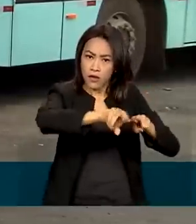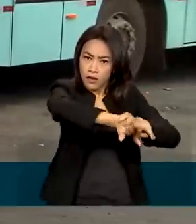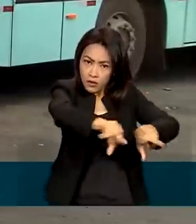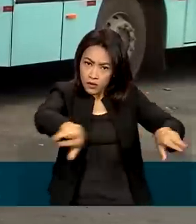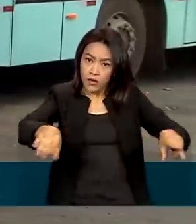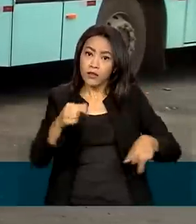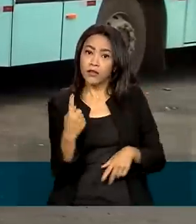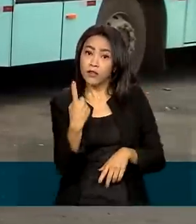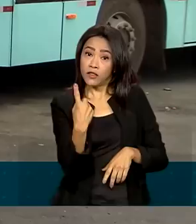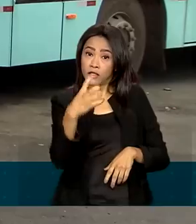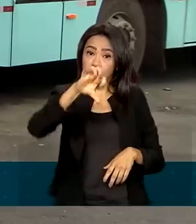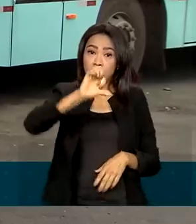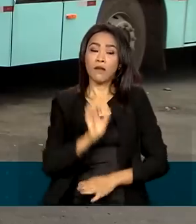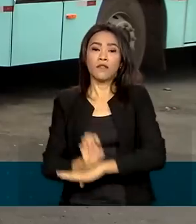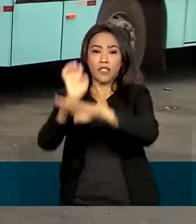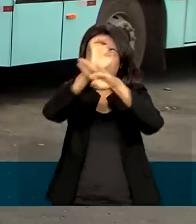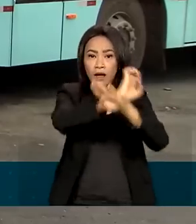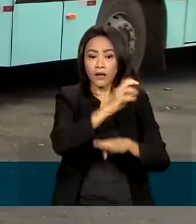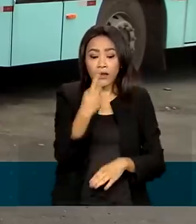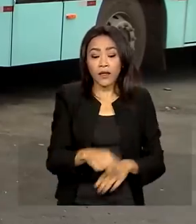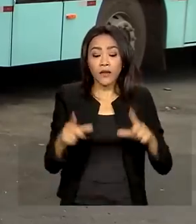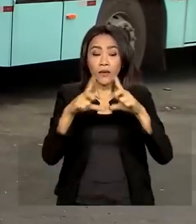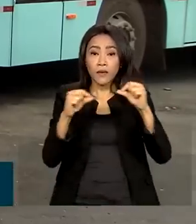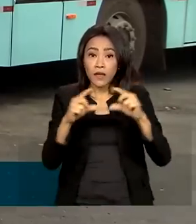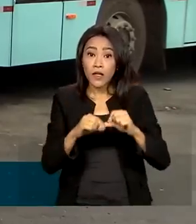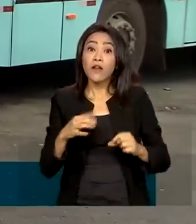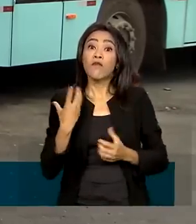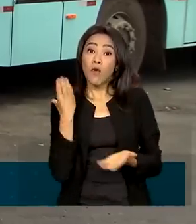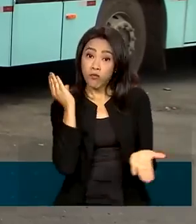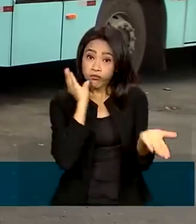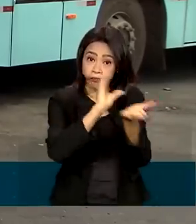estados e do Distrito Federal vão receber